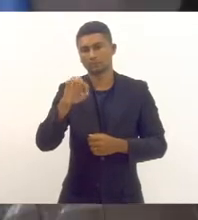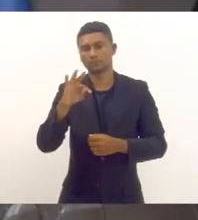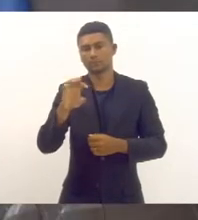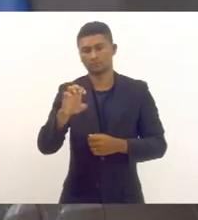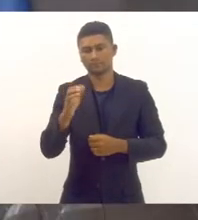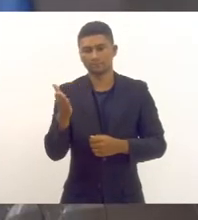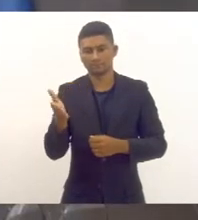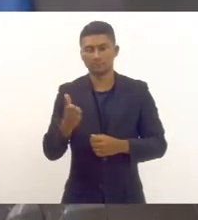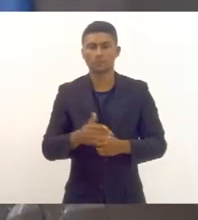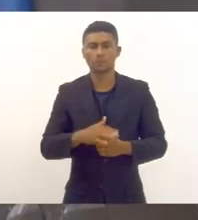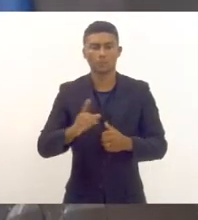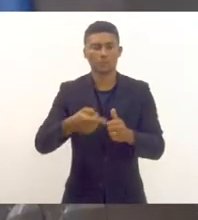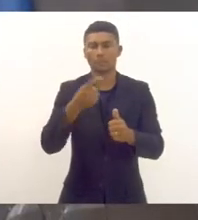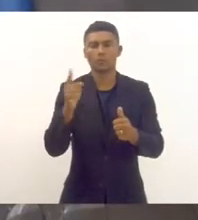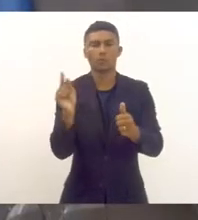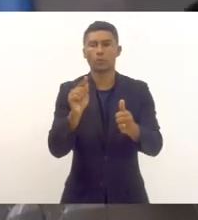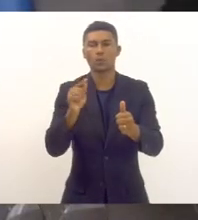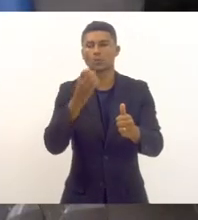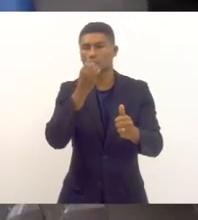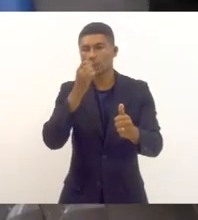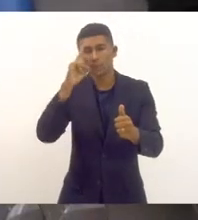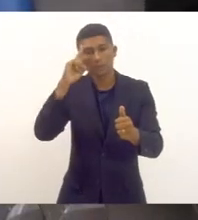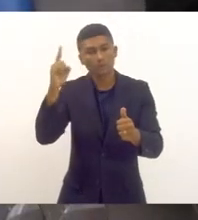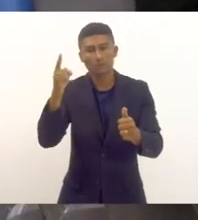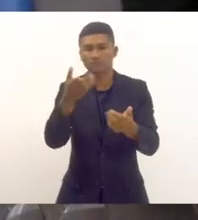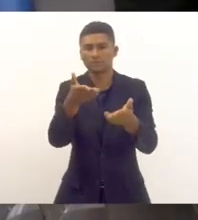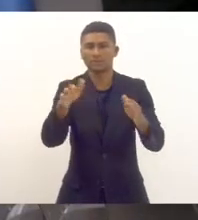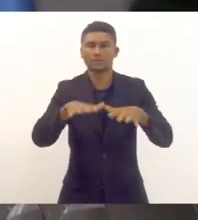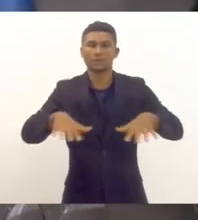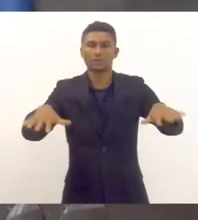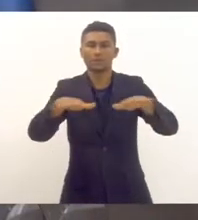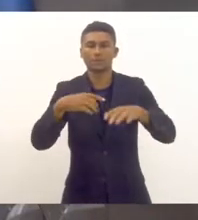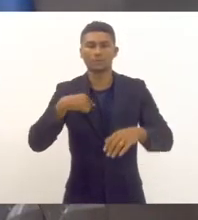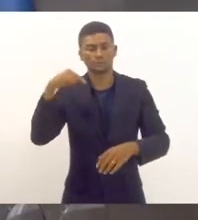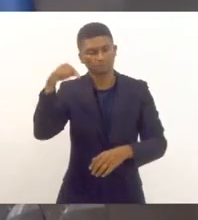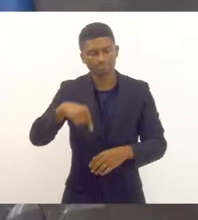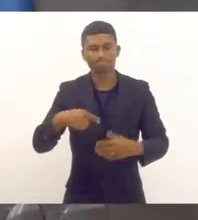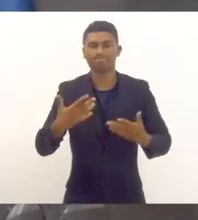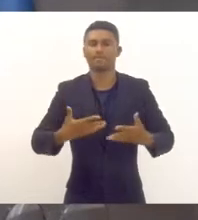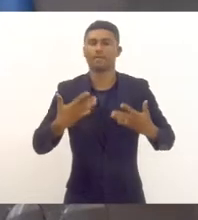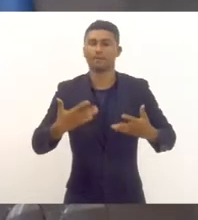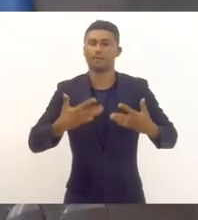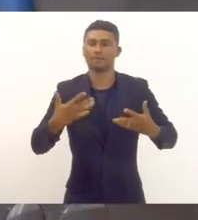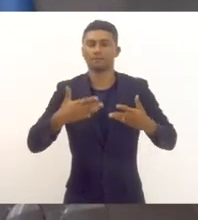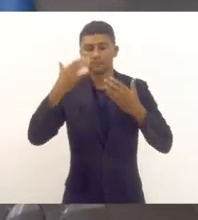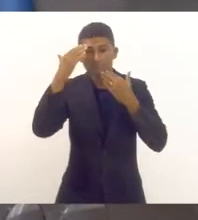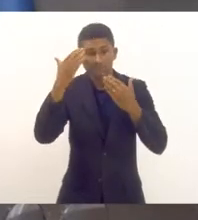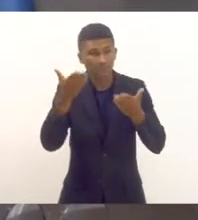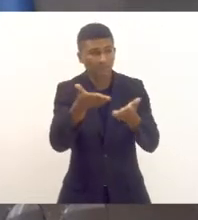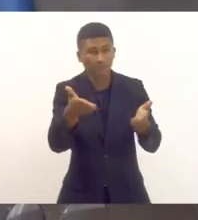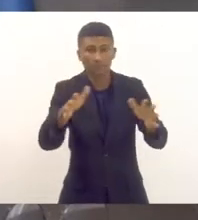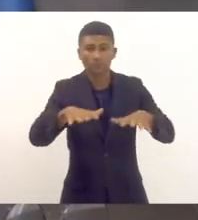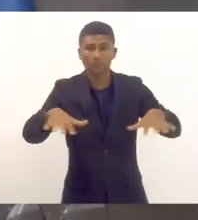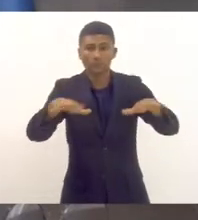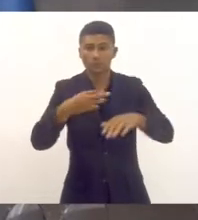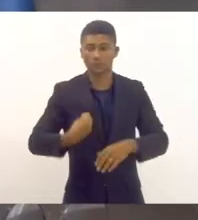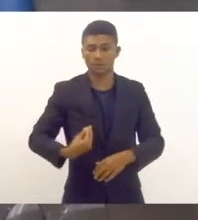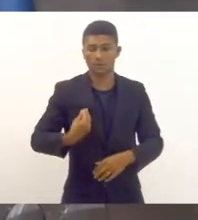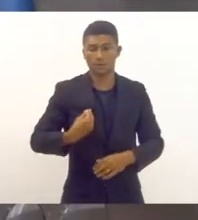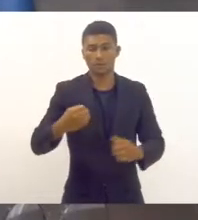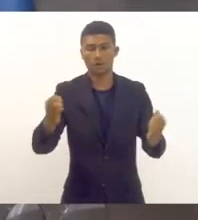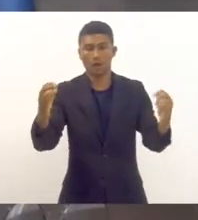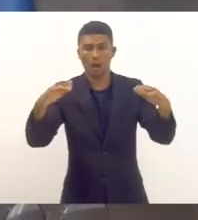quero primeiramente dar bom dia a todos e dizer da minha alegria estar aqui com vocês, agradecer a presença de cada